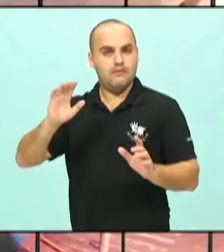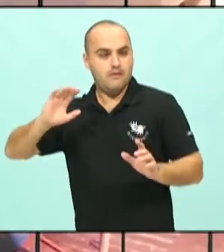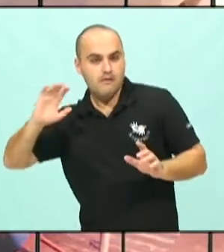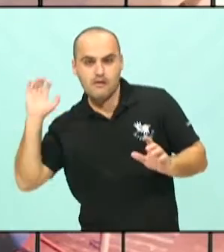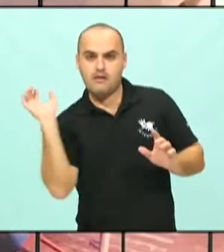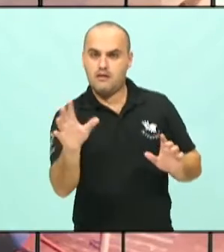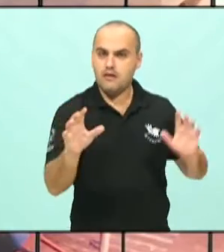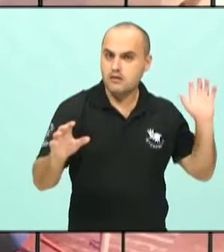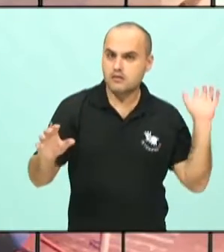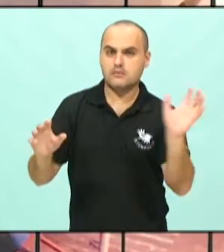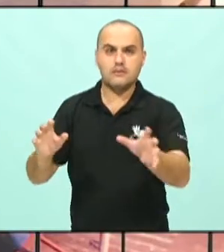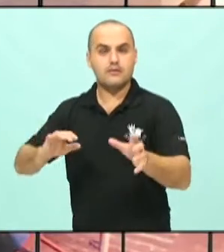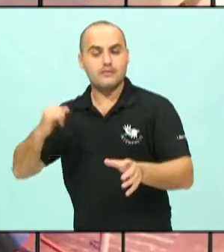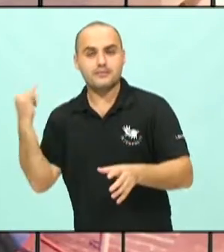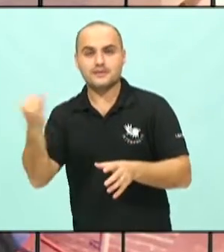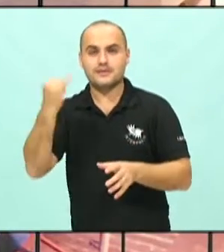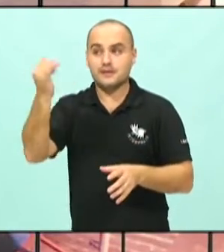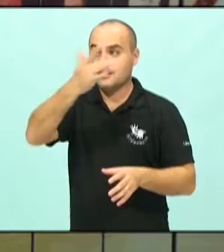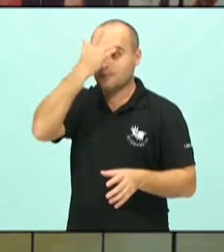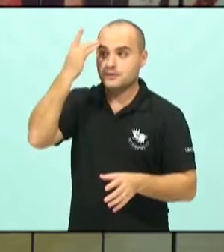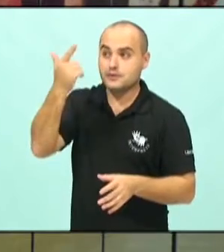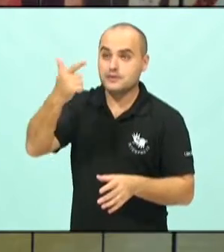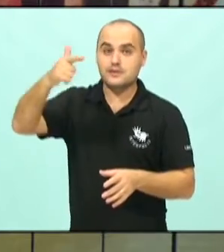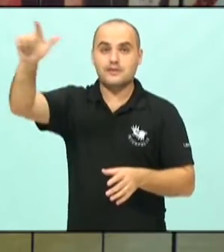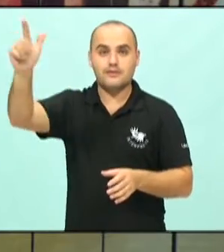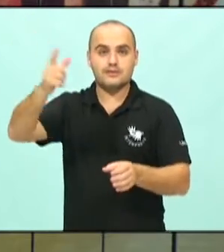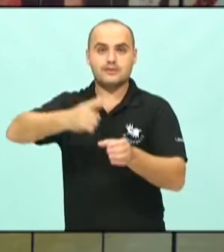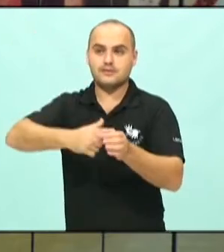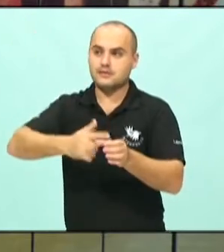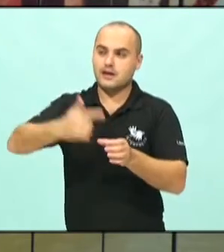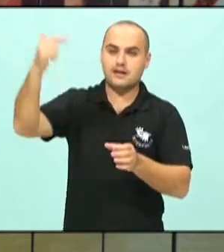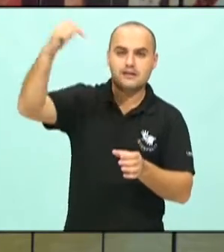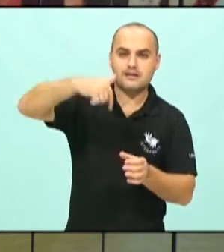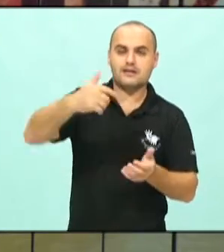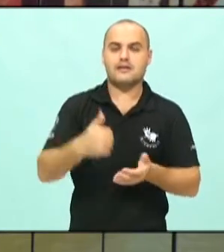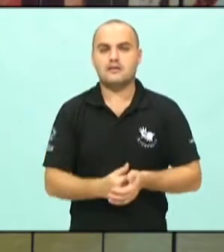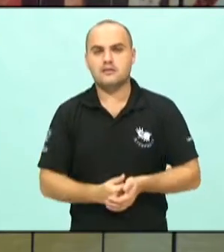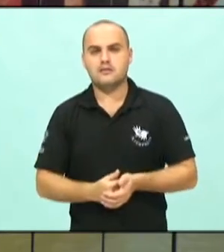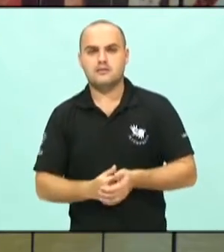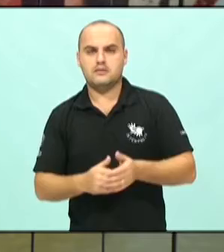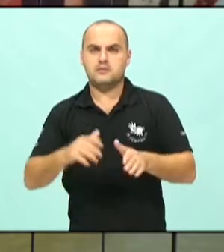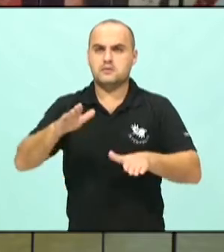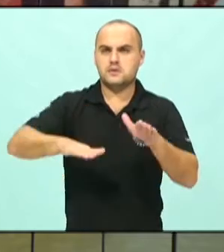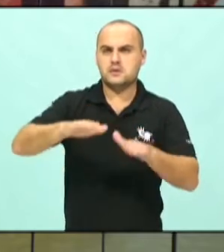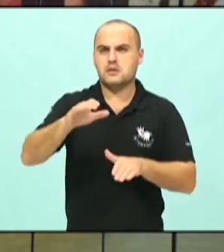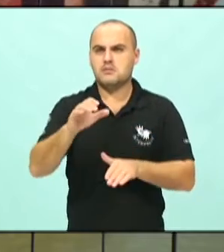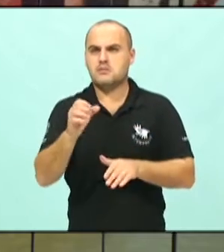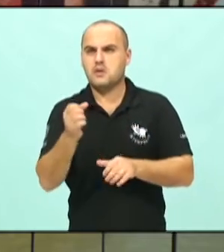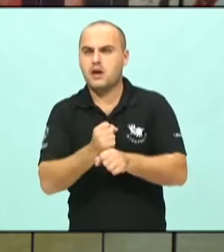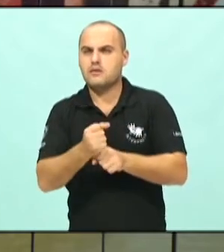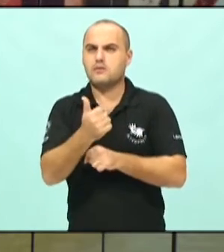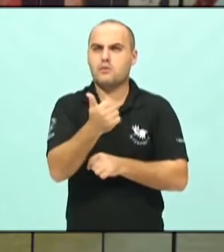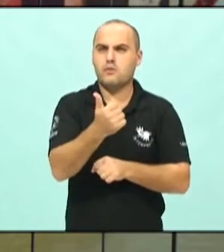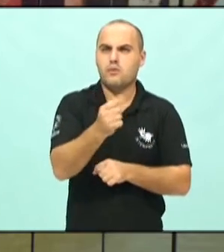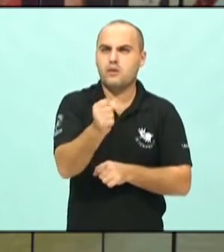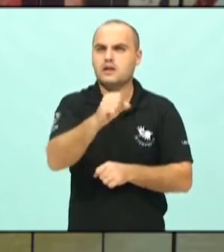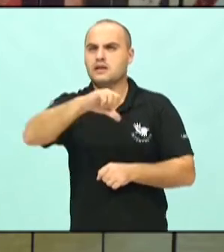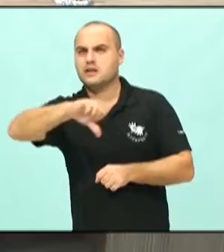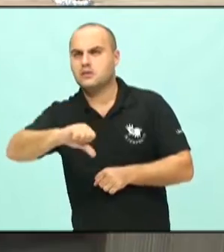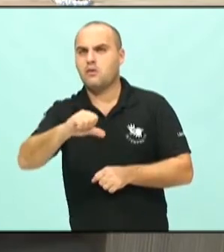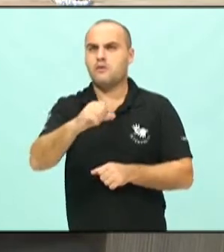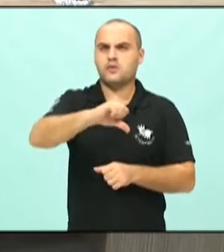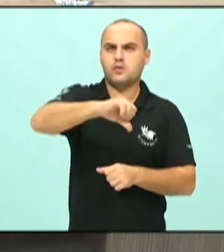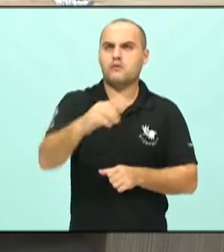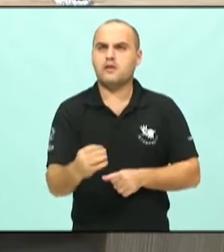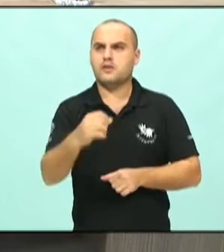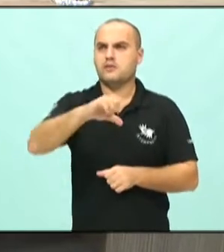essas pessoas também que estavam naquela época aqui, na década ali de 89, 90, 92, né? E isso refletiu-se hoje. Hoje